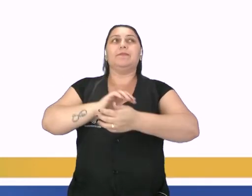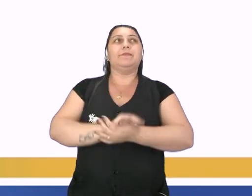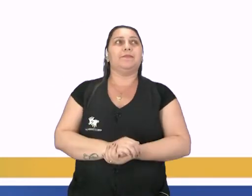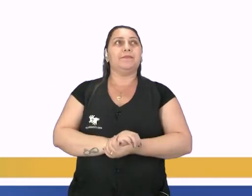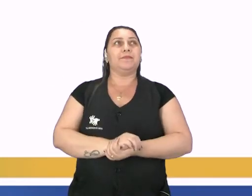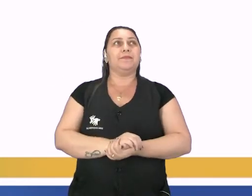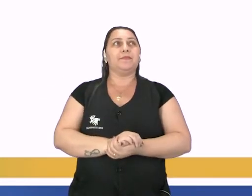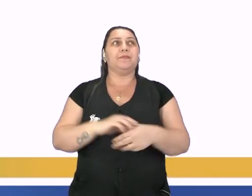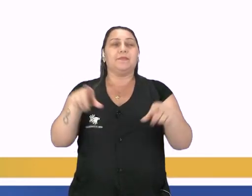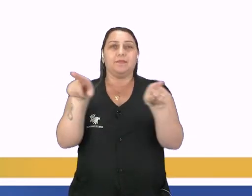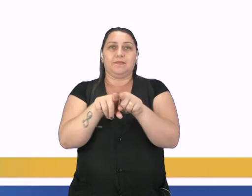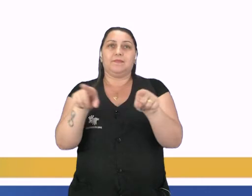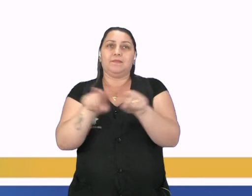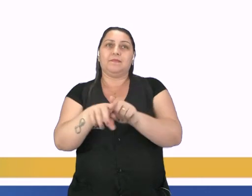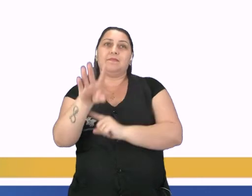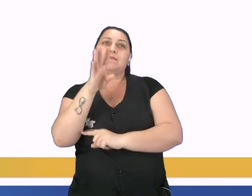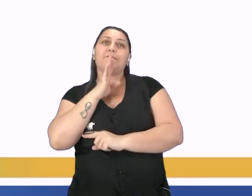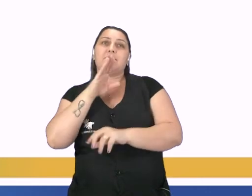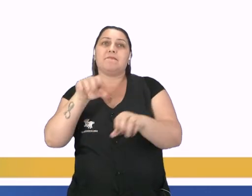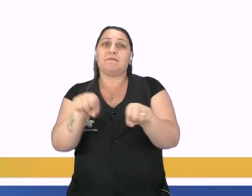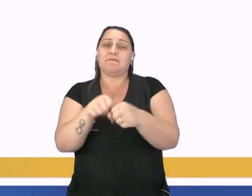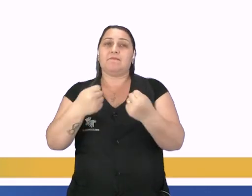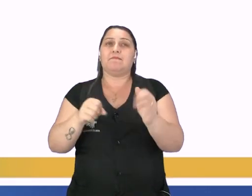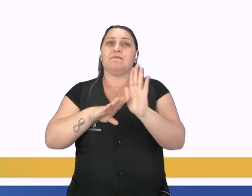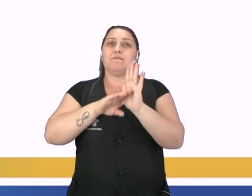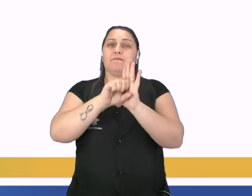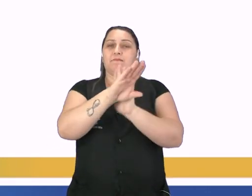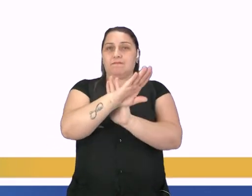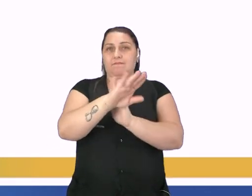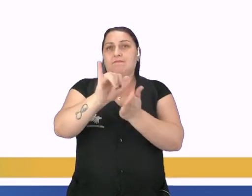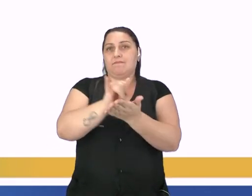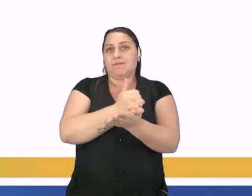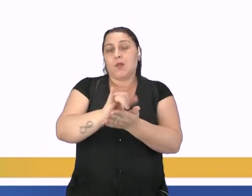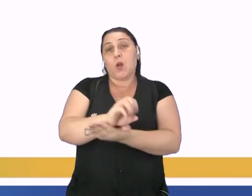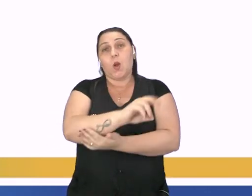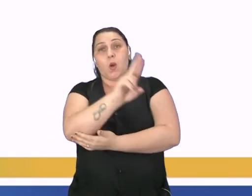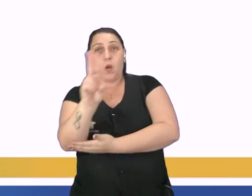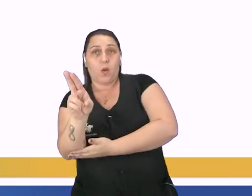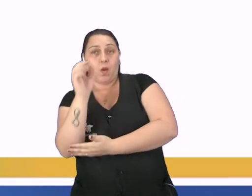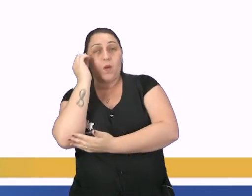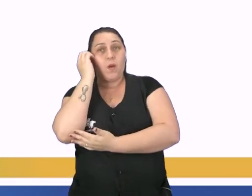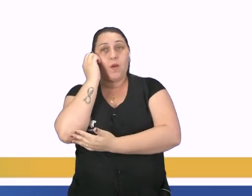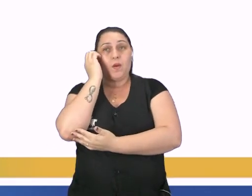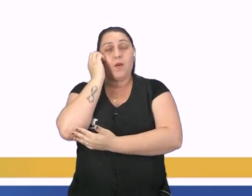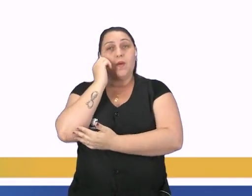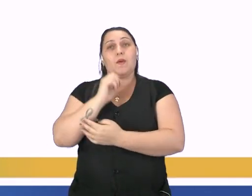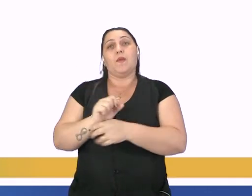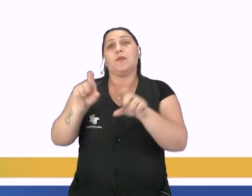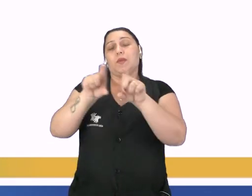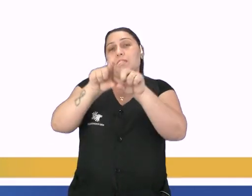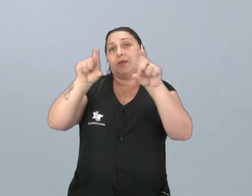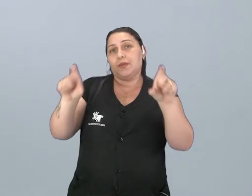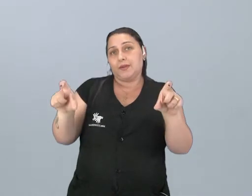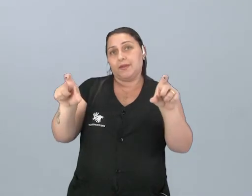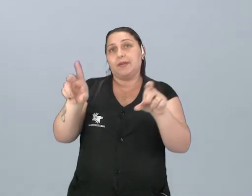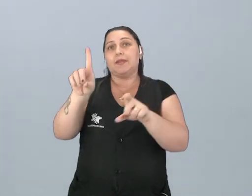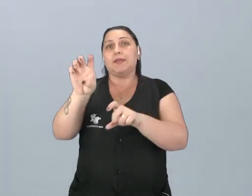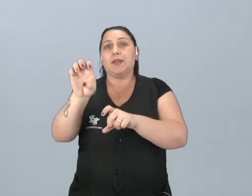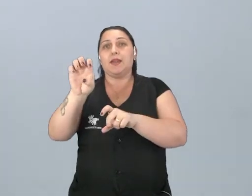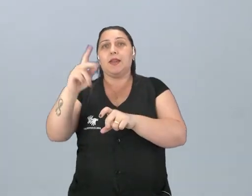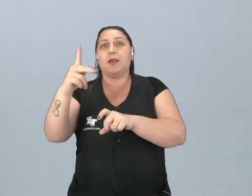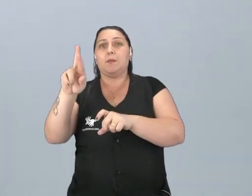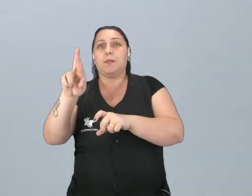D. Também é conhecida como a quebra da Bolsa de Valores de Nova York, ou, como estava no título da aula, a Grande